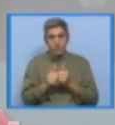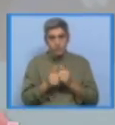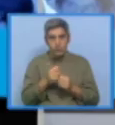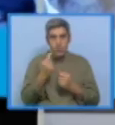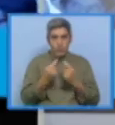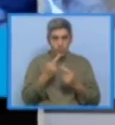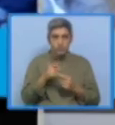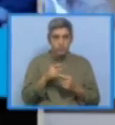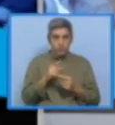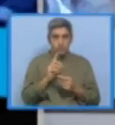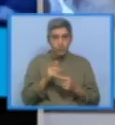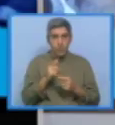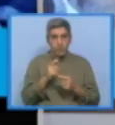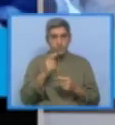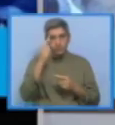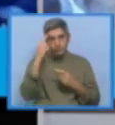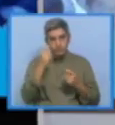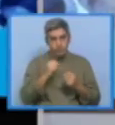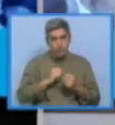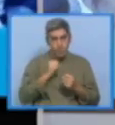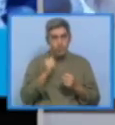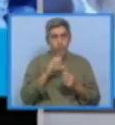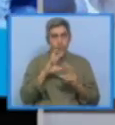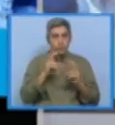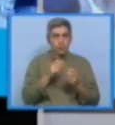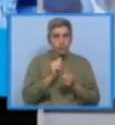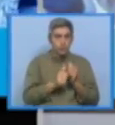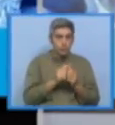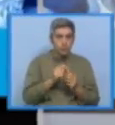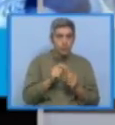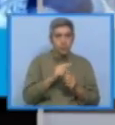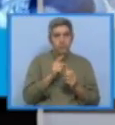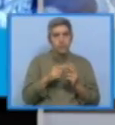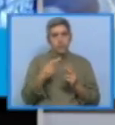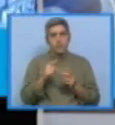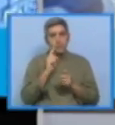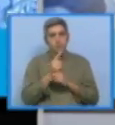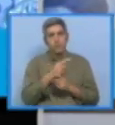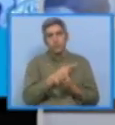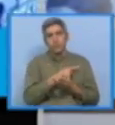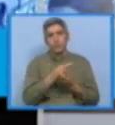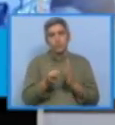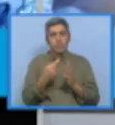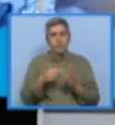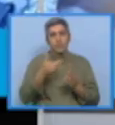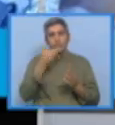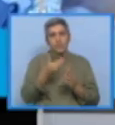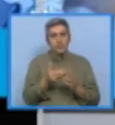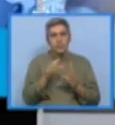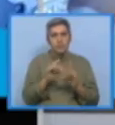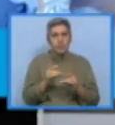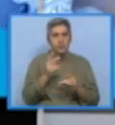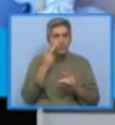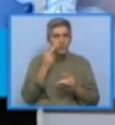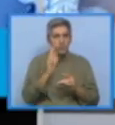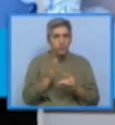algumas delas, na verdade, já produziram um pensamento próprio sobre o desporto, mas têm todas uma coisa em comum, é que têm uma experiência